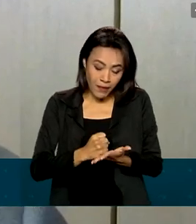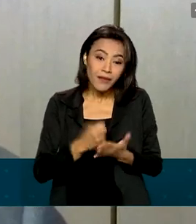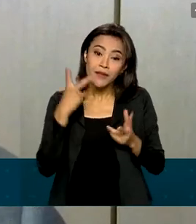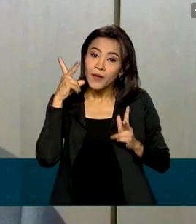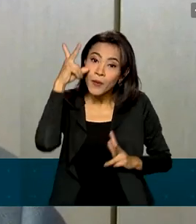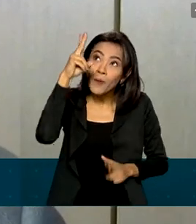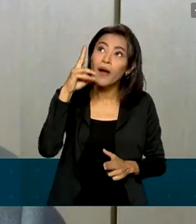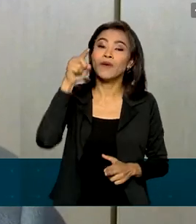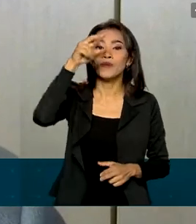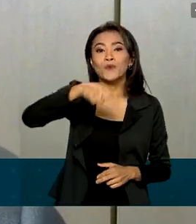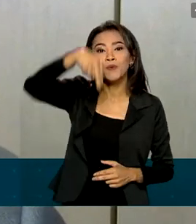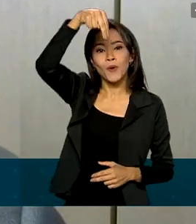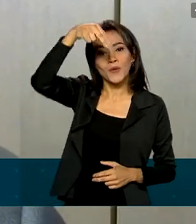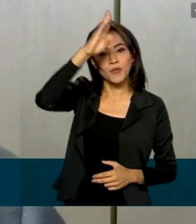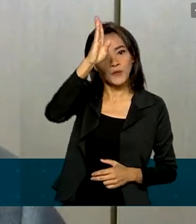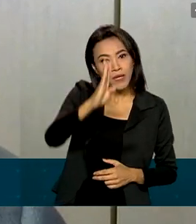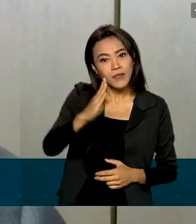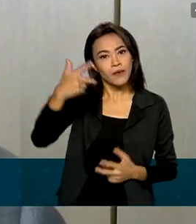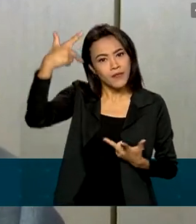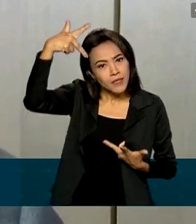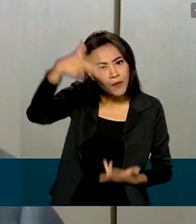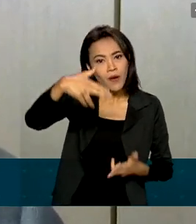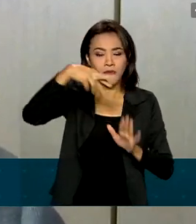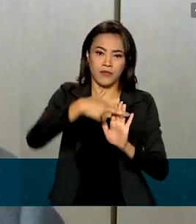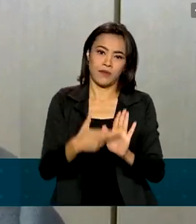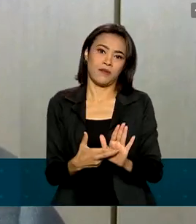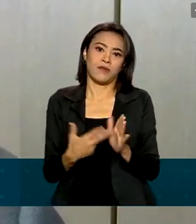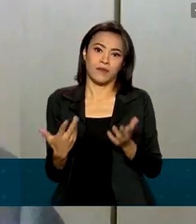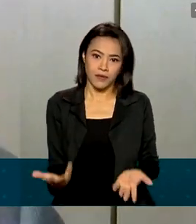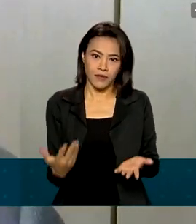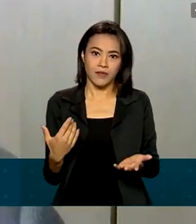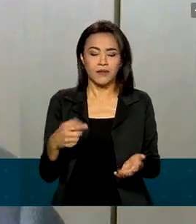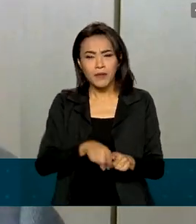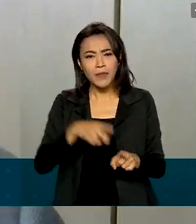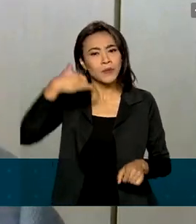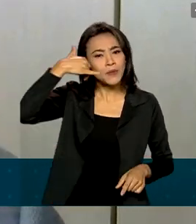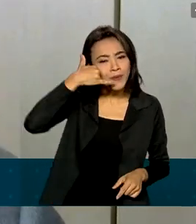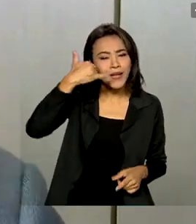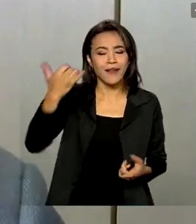norte do Brasil. É o mesmo procedimento que ela vai encontrar no celular, na palma da sua mão.